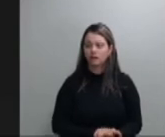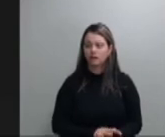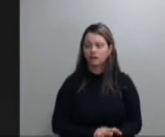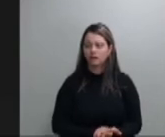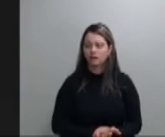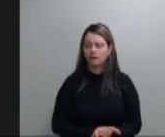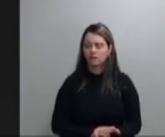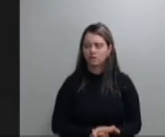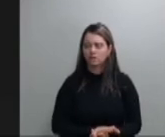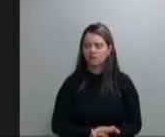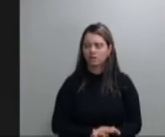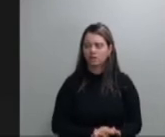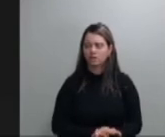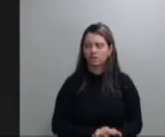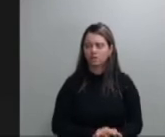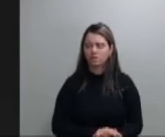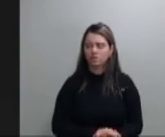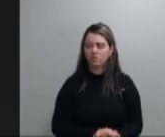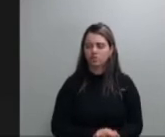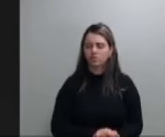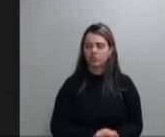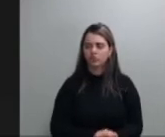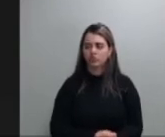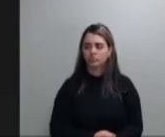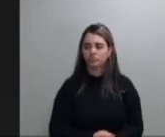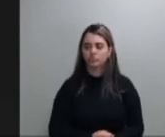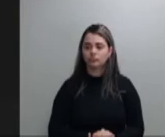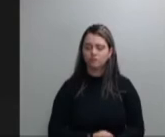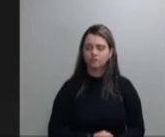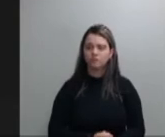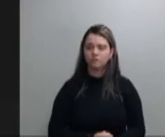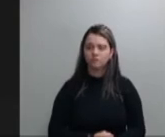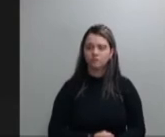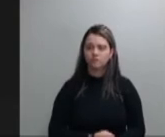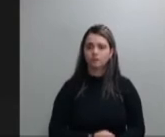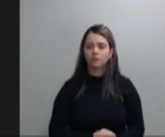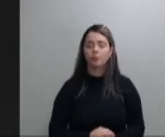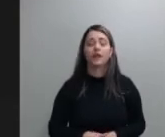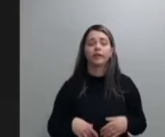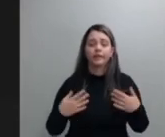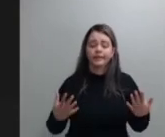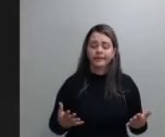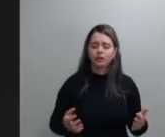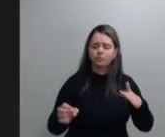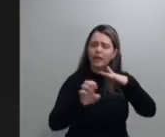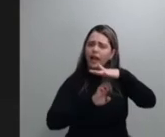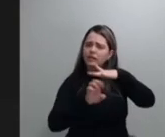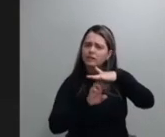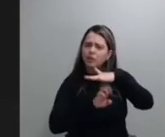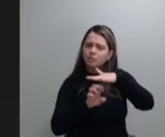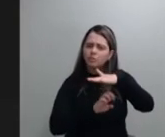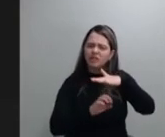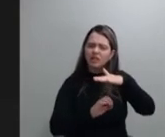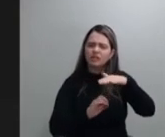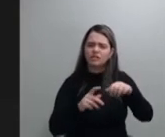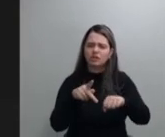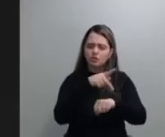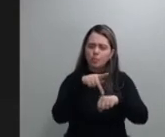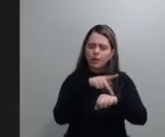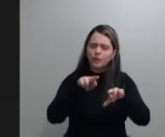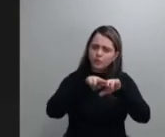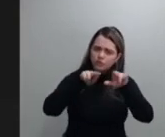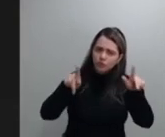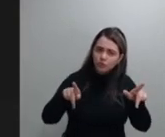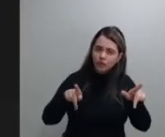econômico contrato de compra de ativos entre empresas internacionais em solo norte-americano desnecessidade de submissão do ato ao Cade